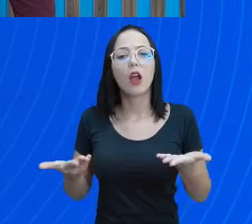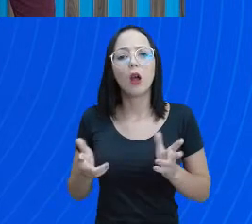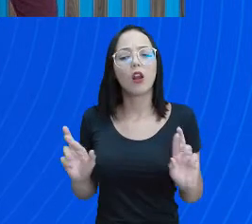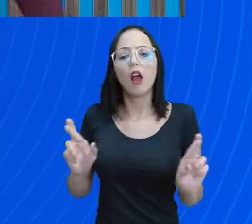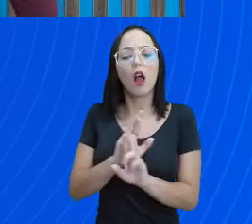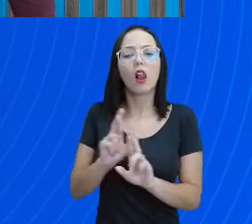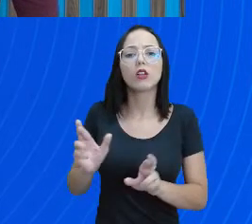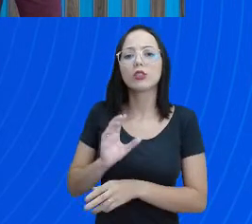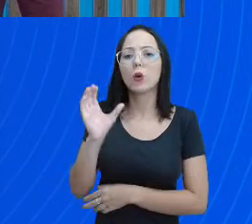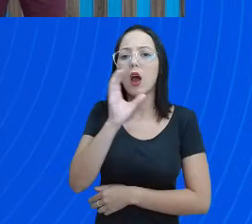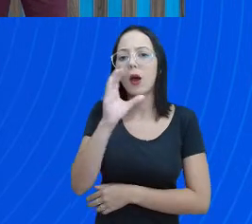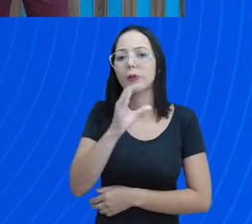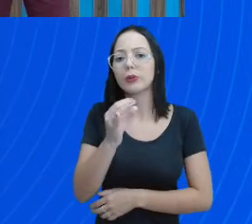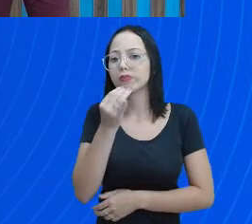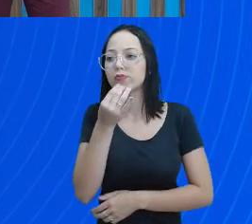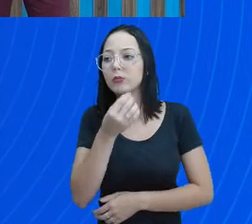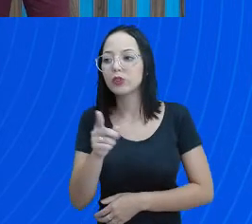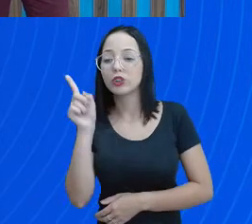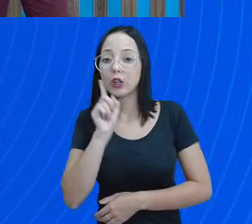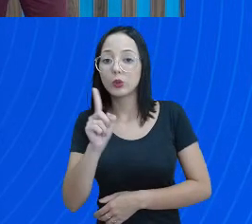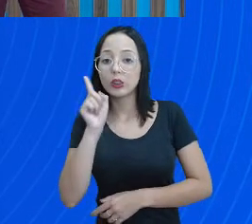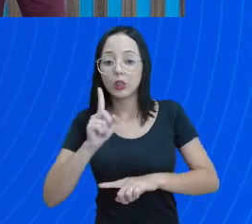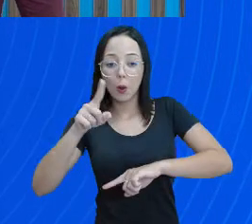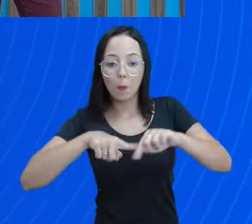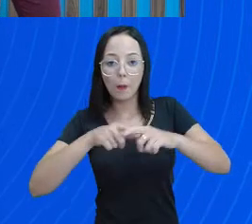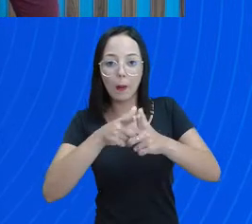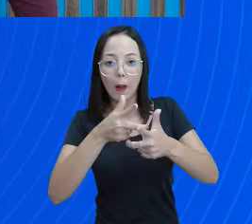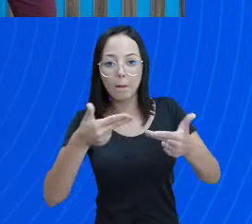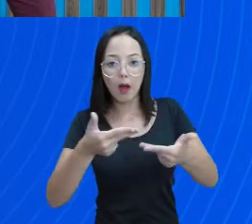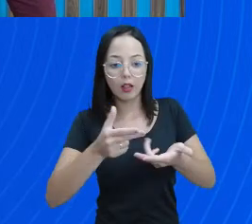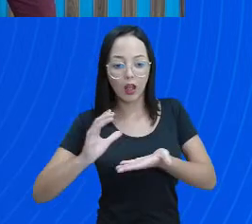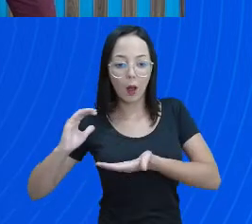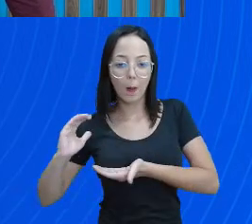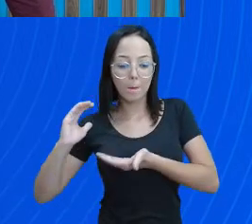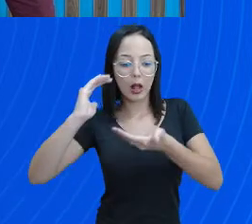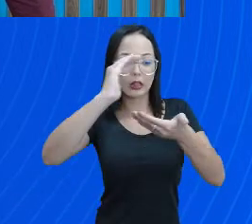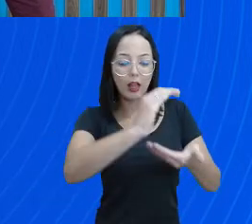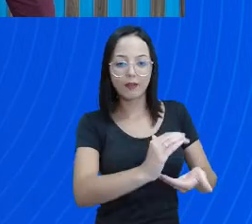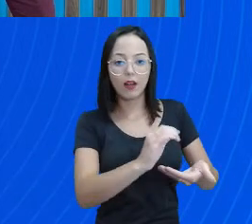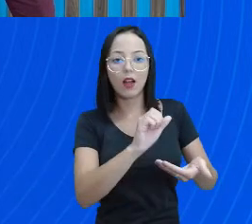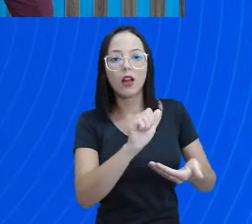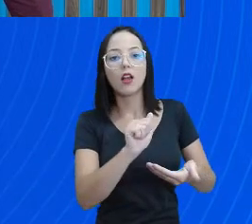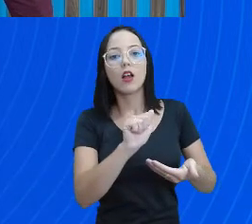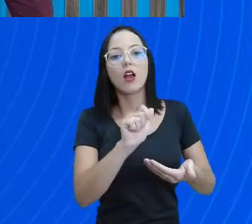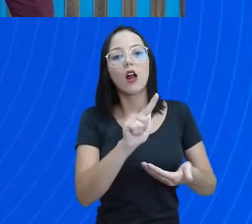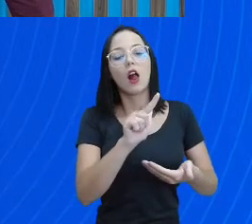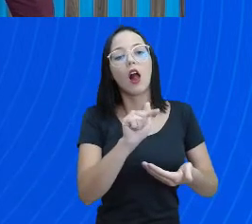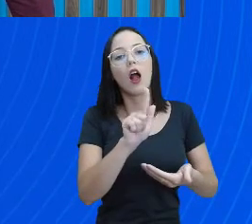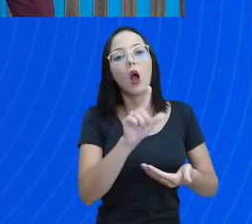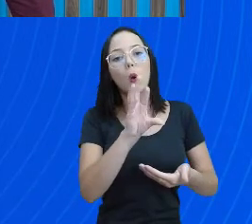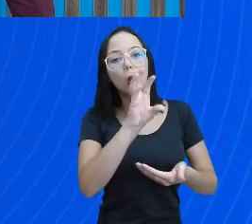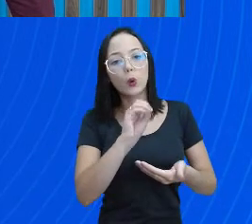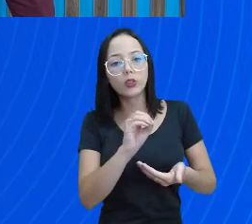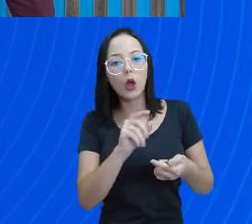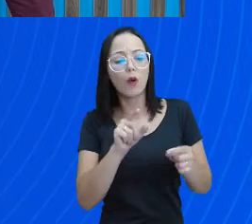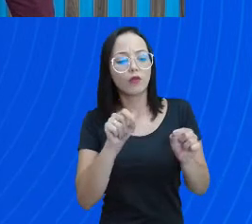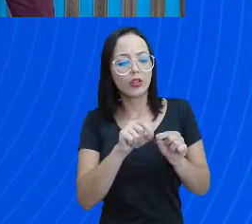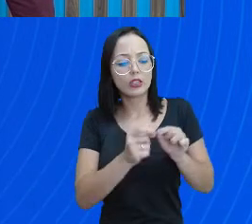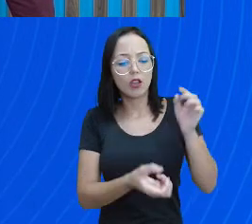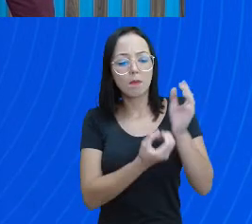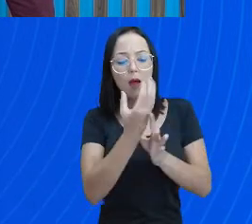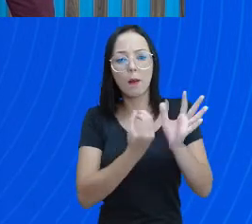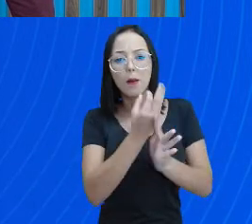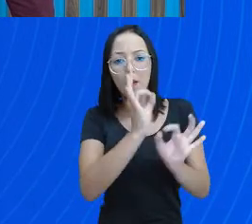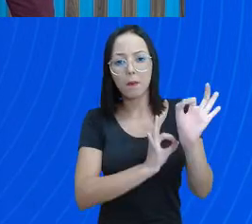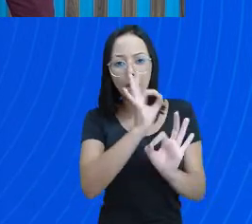bem rápida. Os Estados Unidos mandavam matéria-prima para a Inglaterra, algodão. Tá? Eles faziam o processo